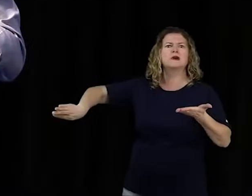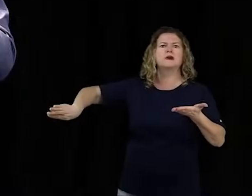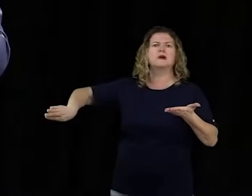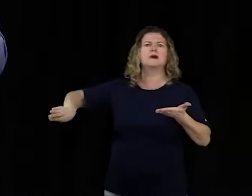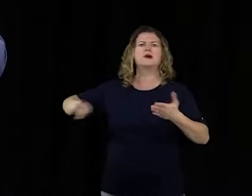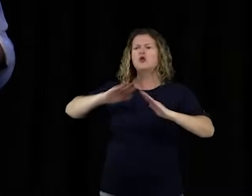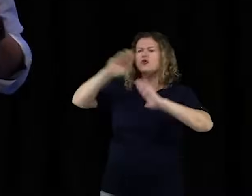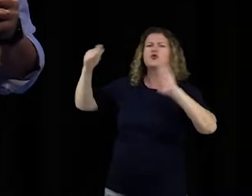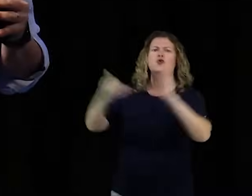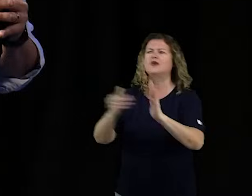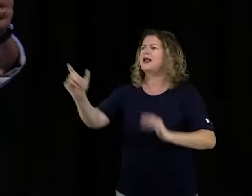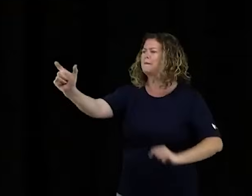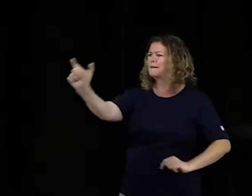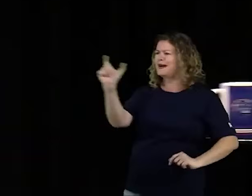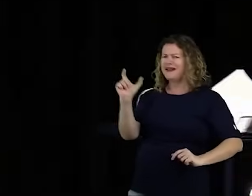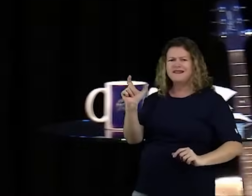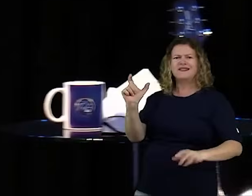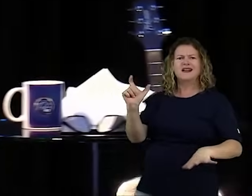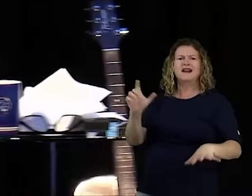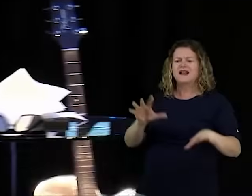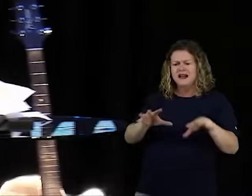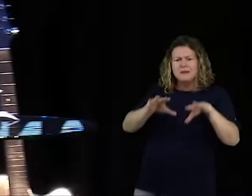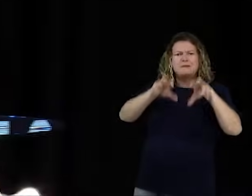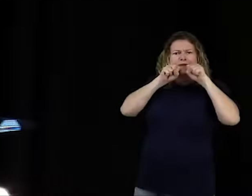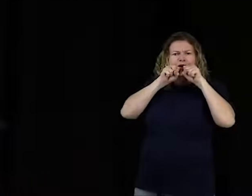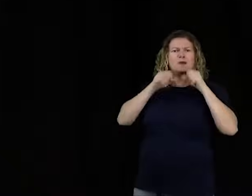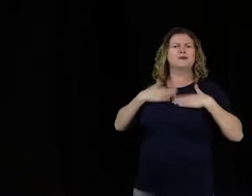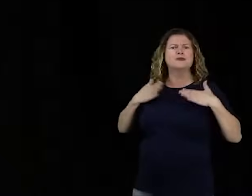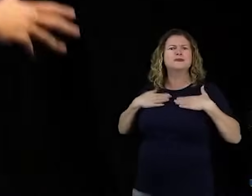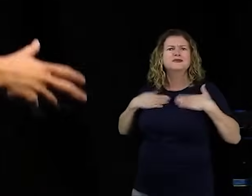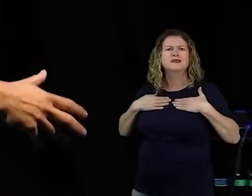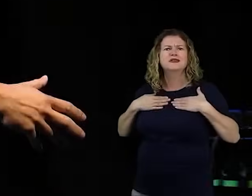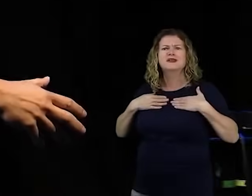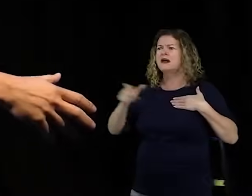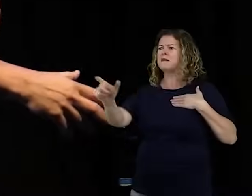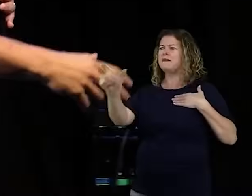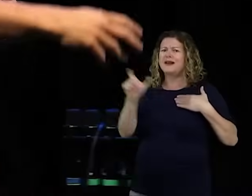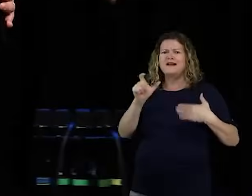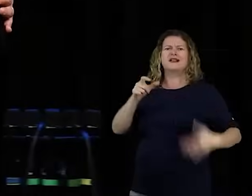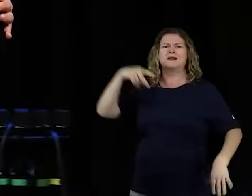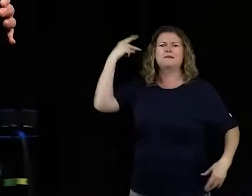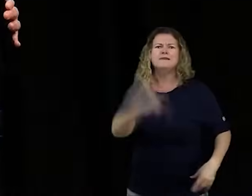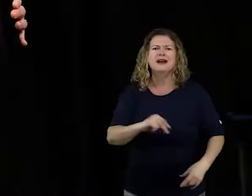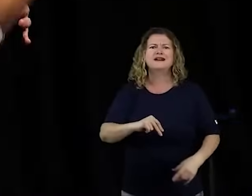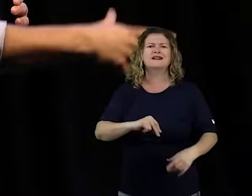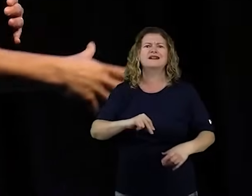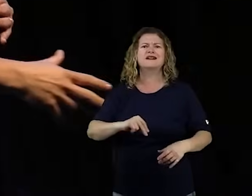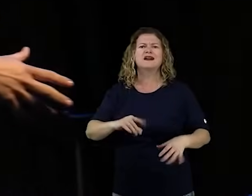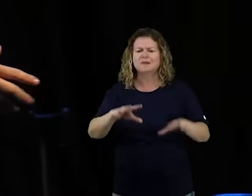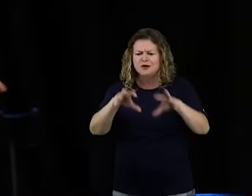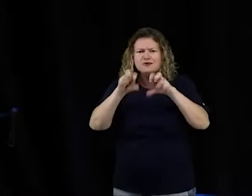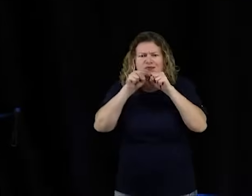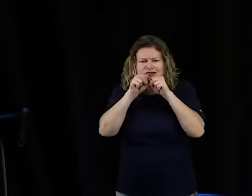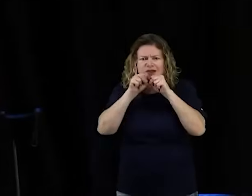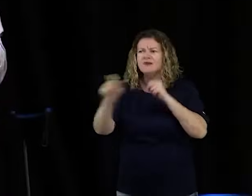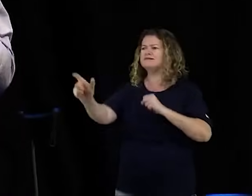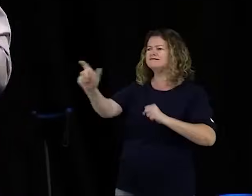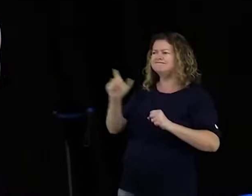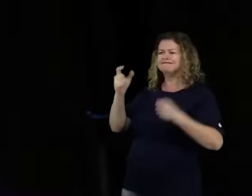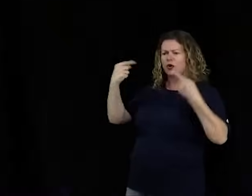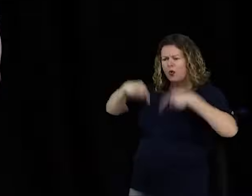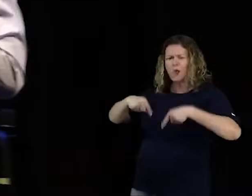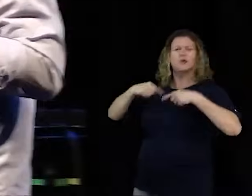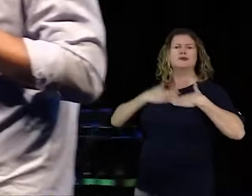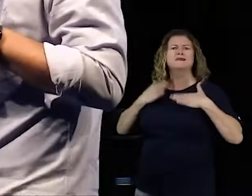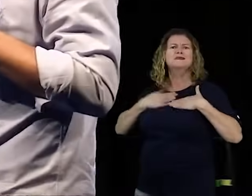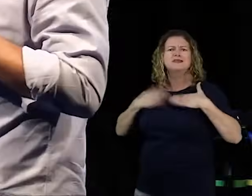toda palavra de desgraça toda palavra de toda palavra de Praga de maldição maldição que foi